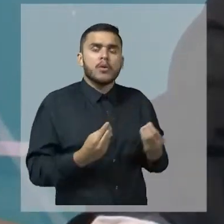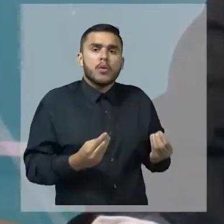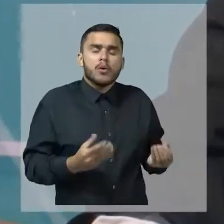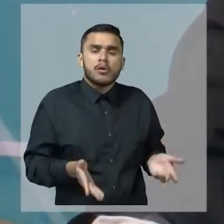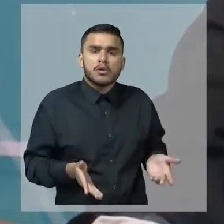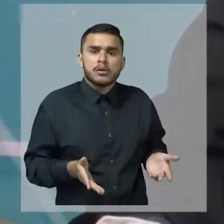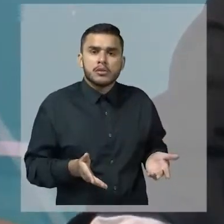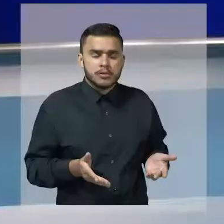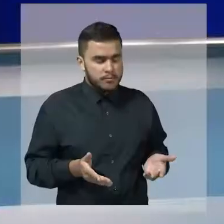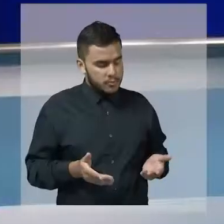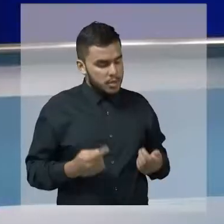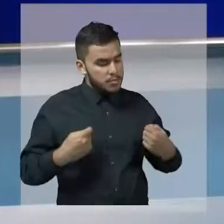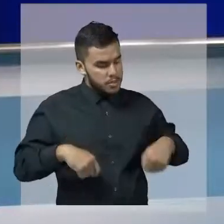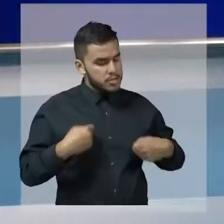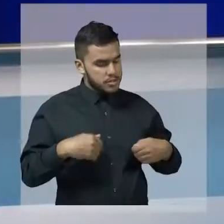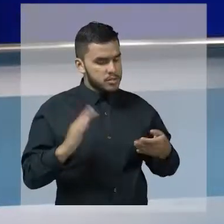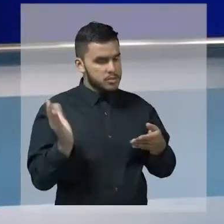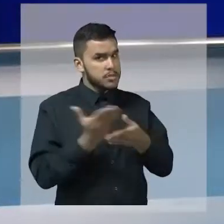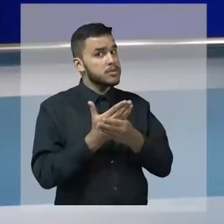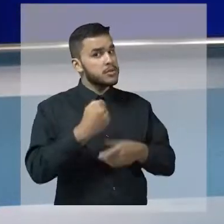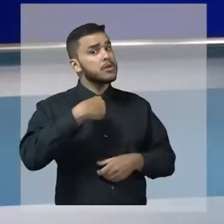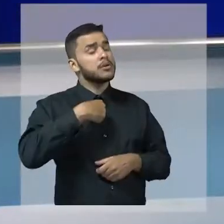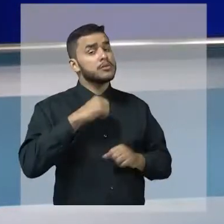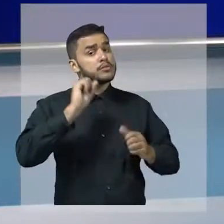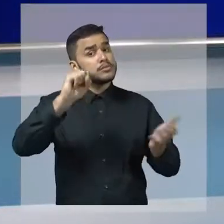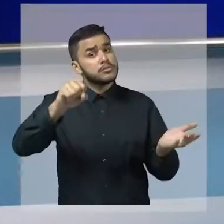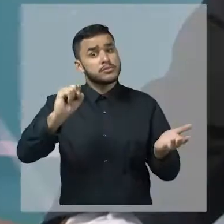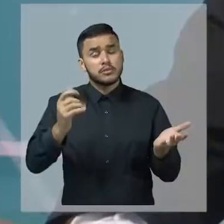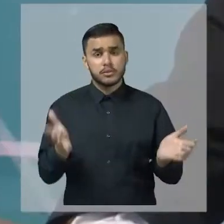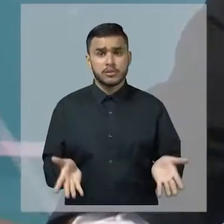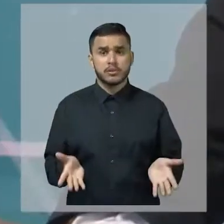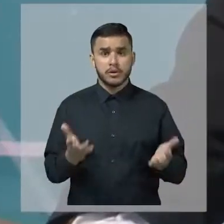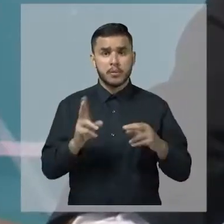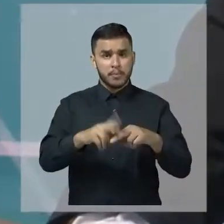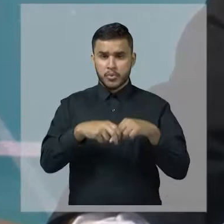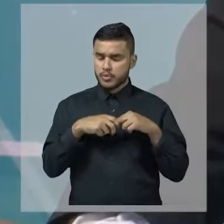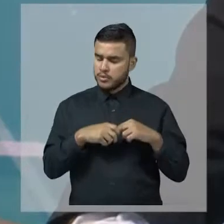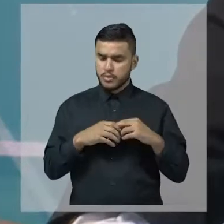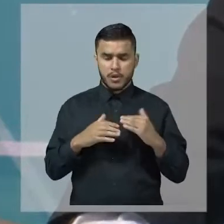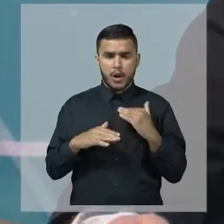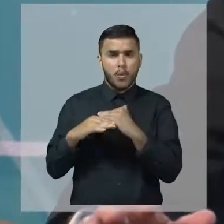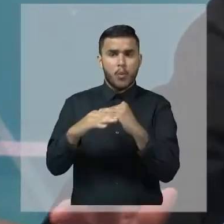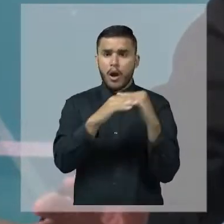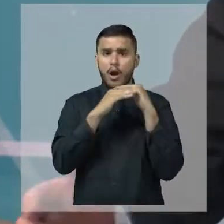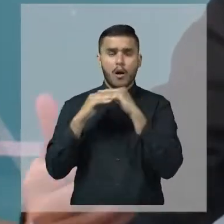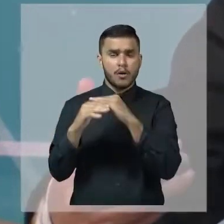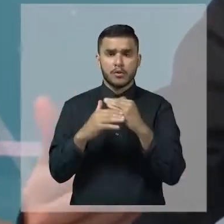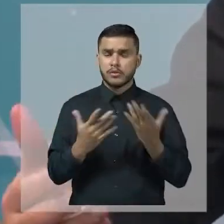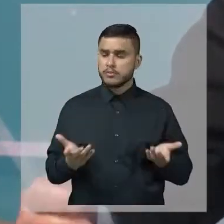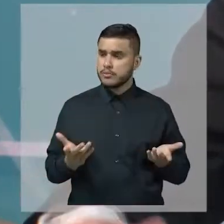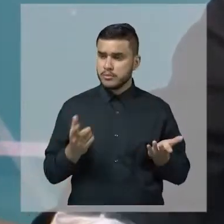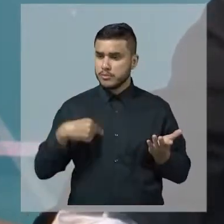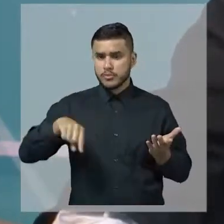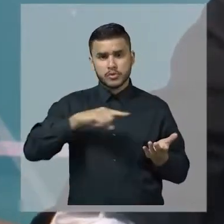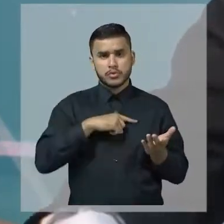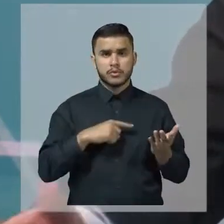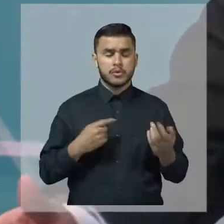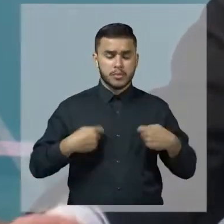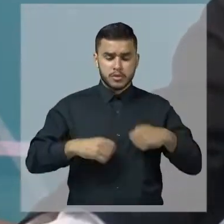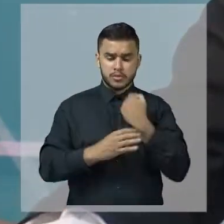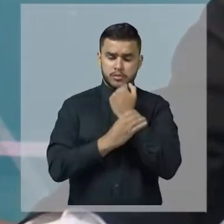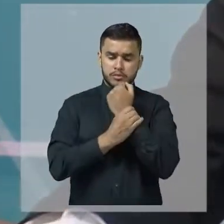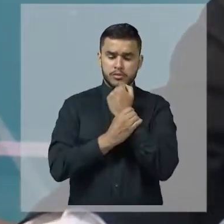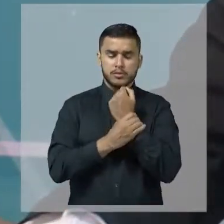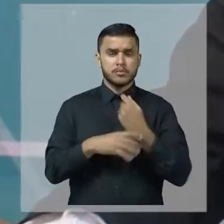outra circunstância. Aí não estaria o Supremo se colocando acima de todo mundo, ele estaria apenas se protegendo, o que